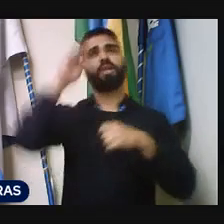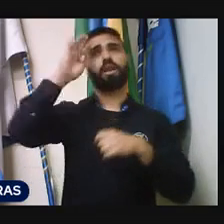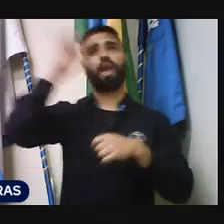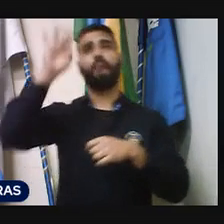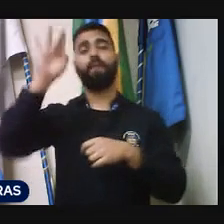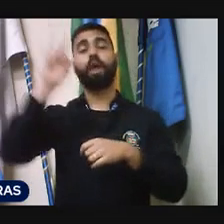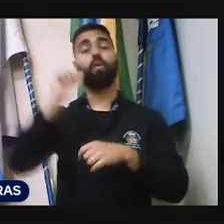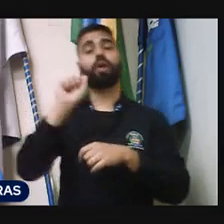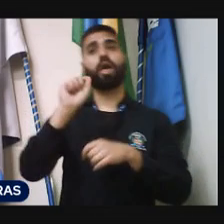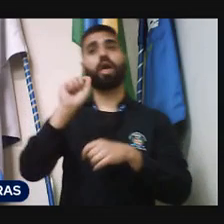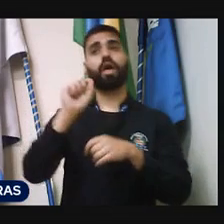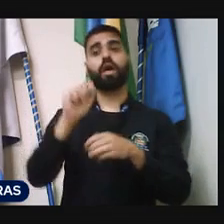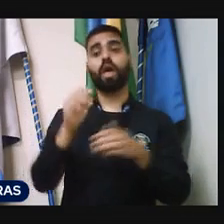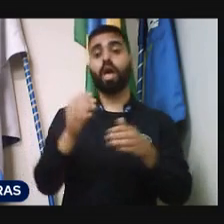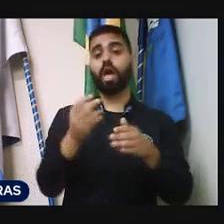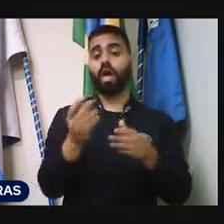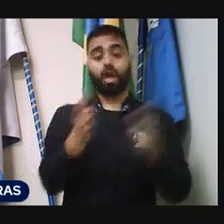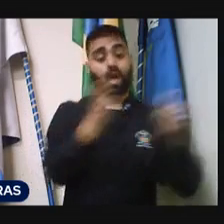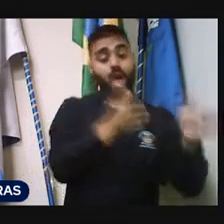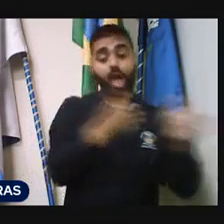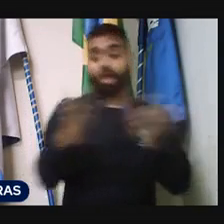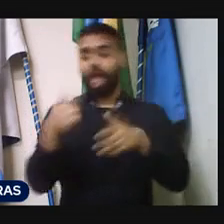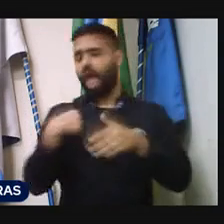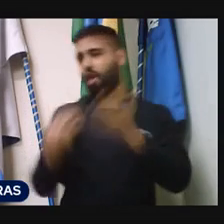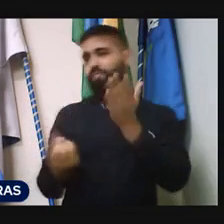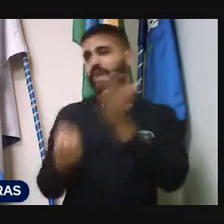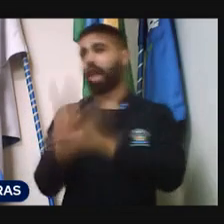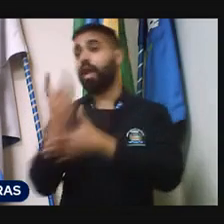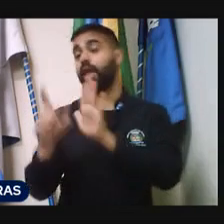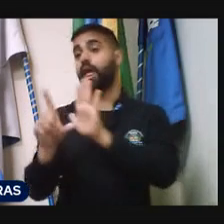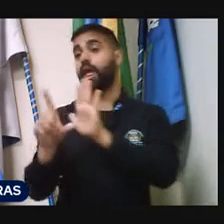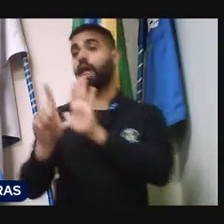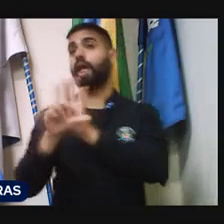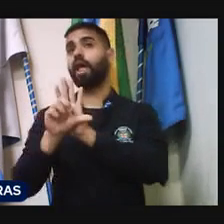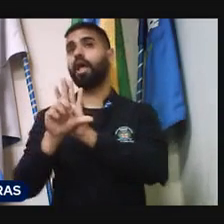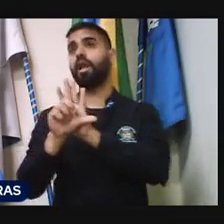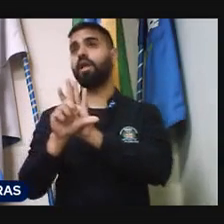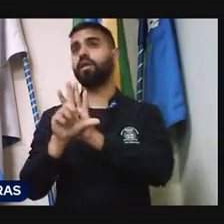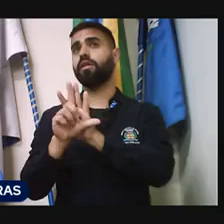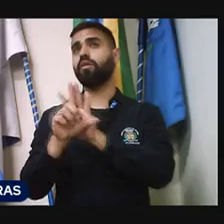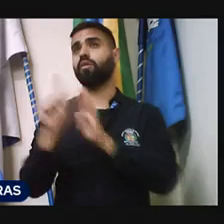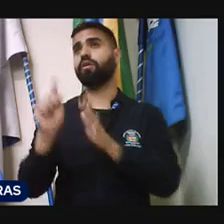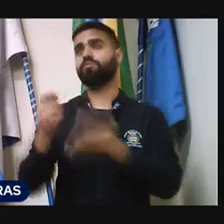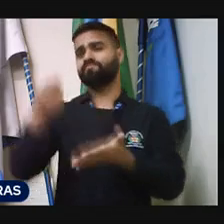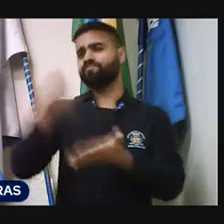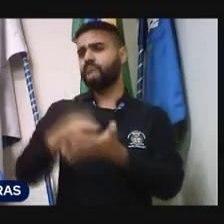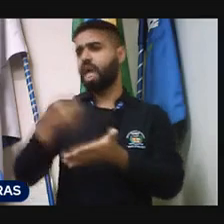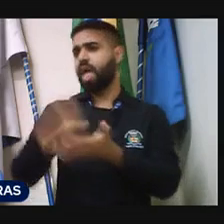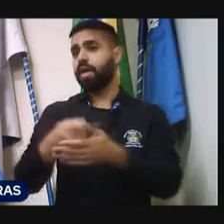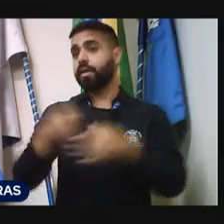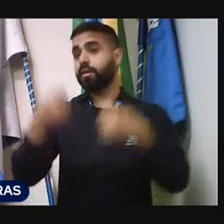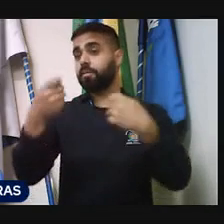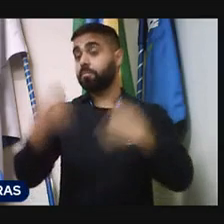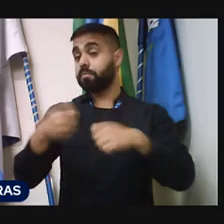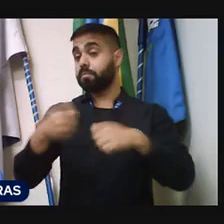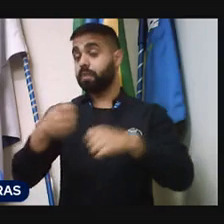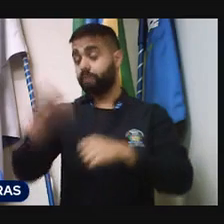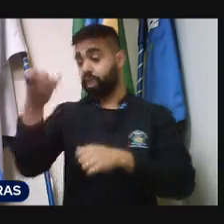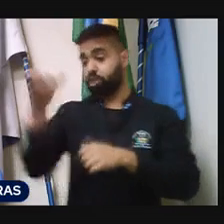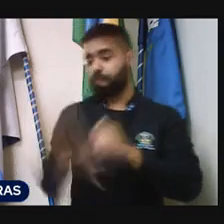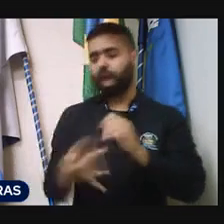paralelamente é isso eu fui autor da lei que criou a obrigatoriedade da prestação de contas nesse valor